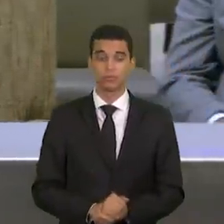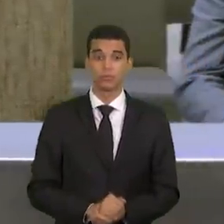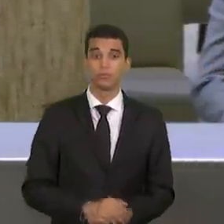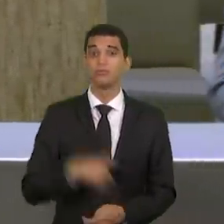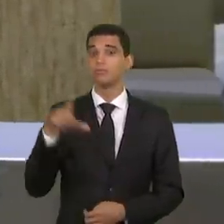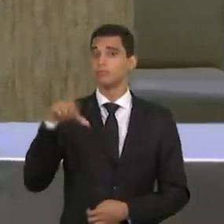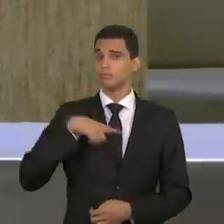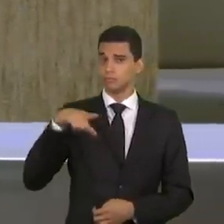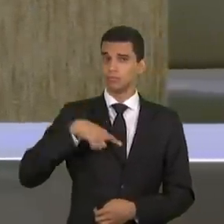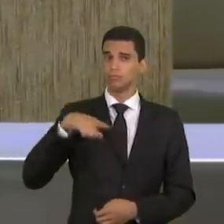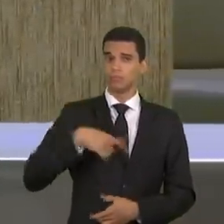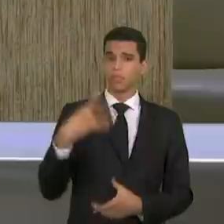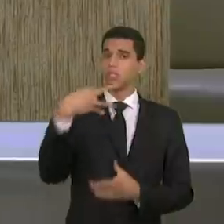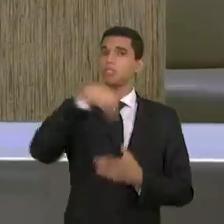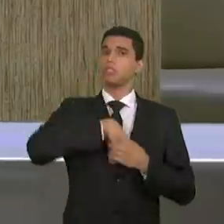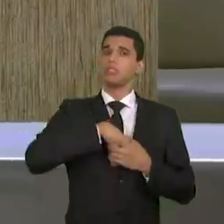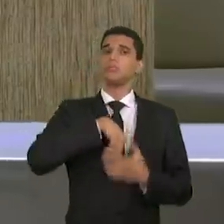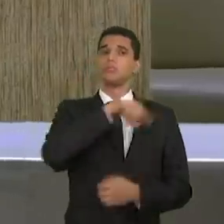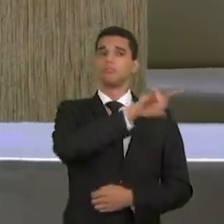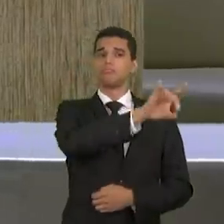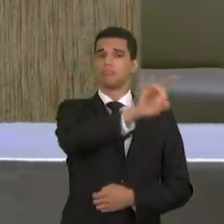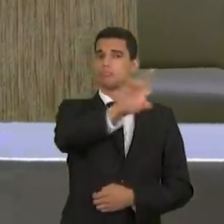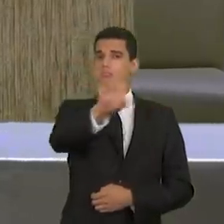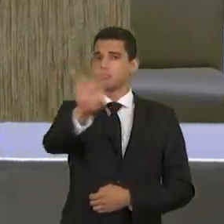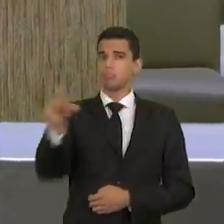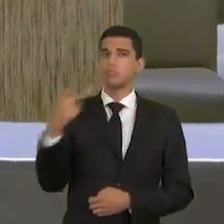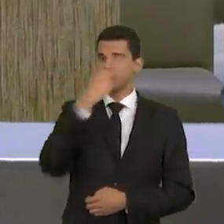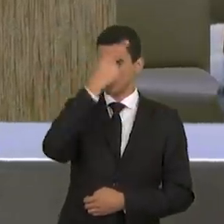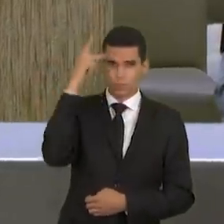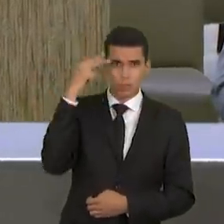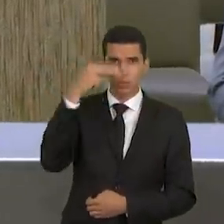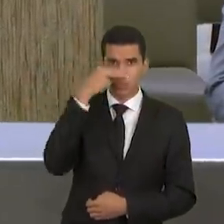conflitos internos em jovens aqui.